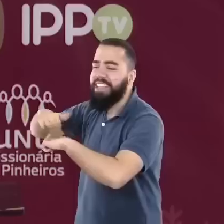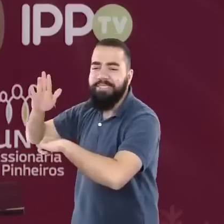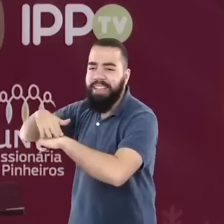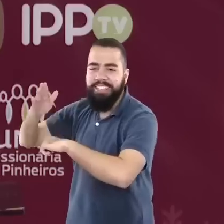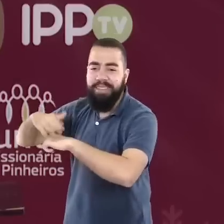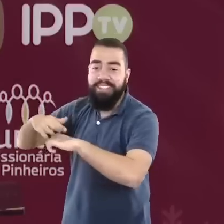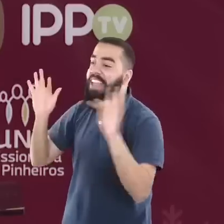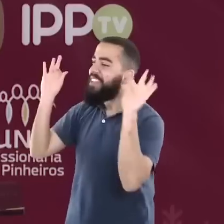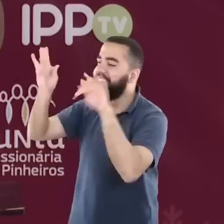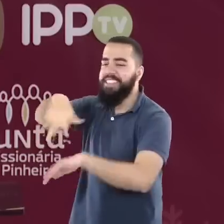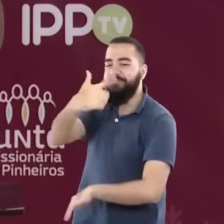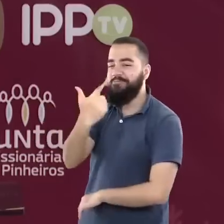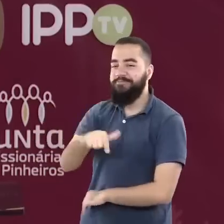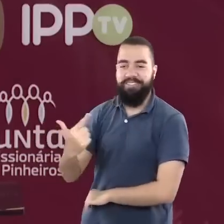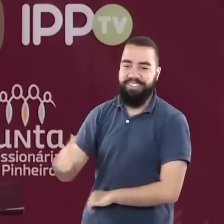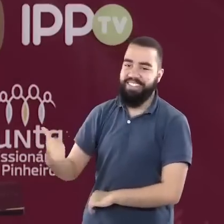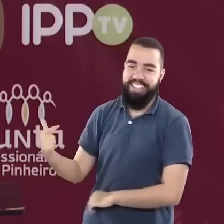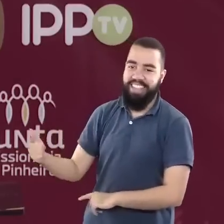é inesgotável